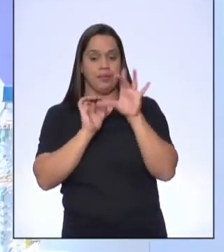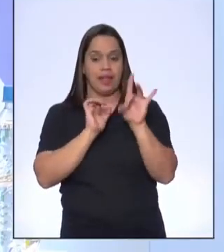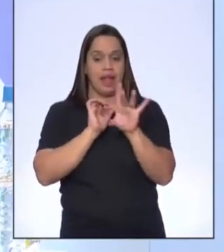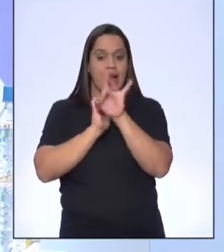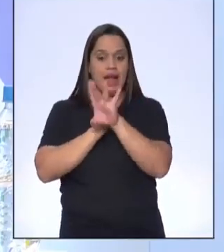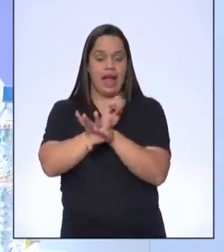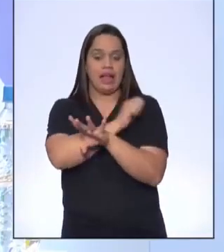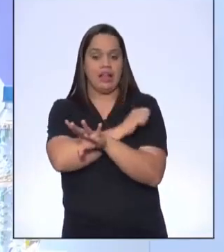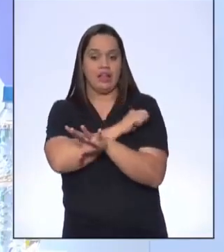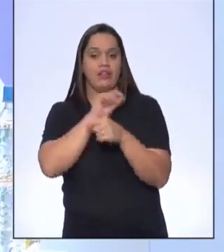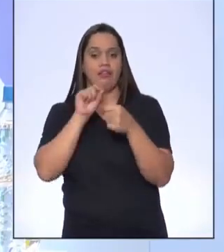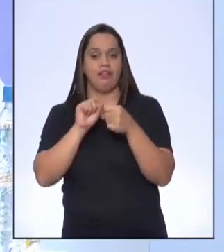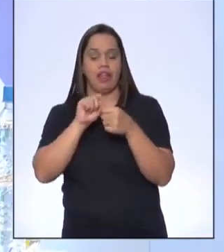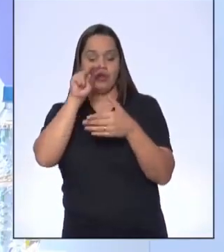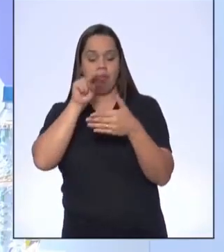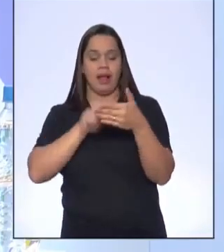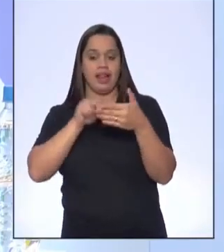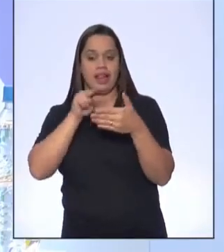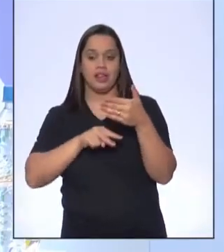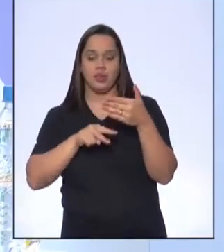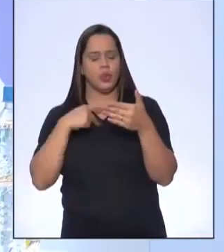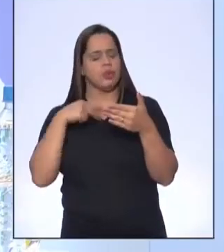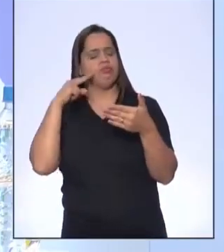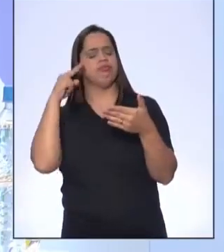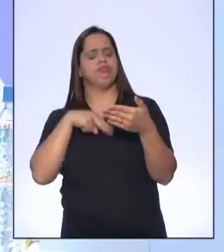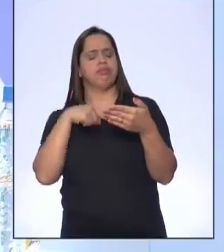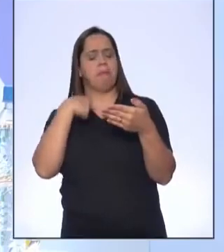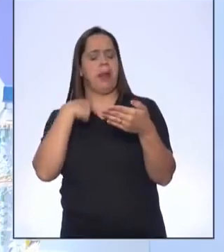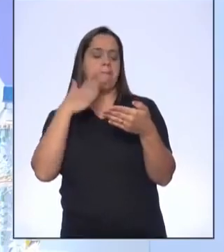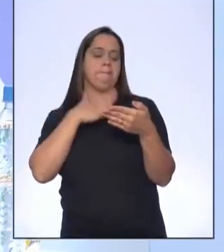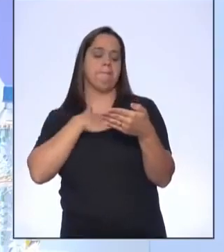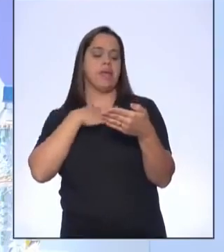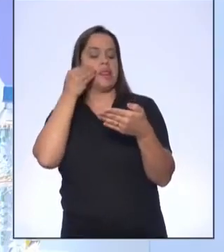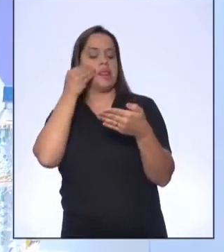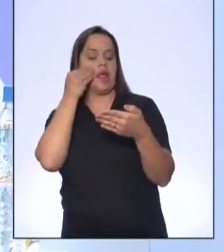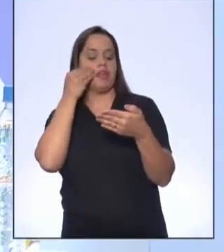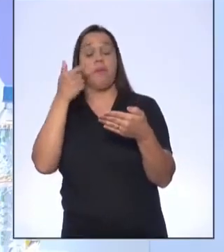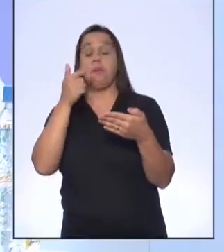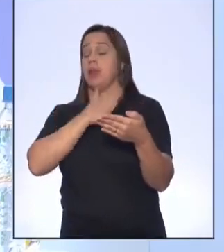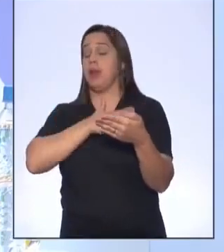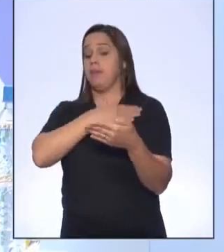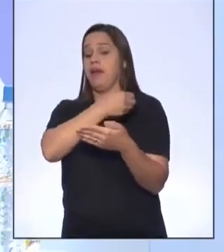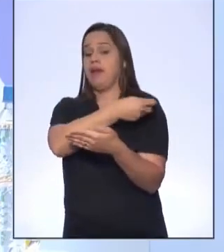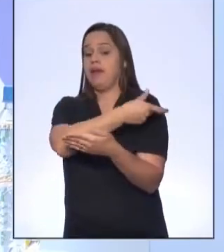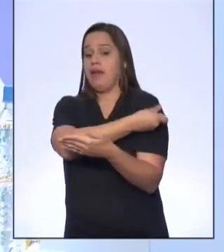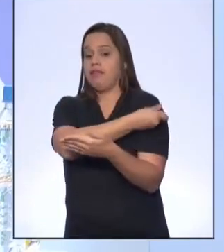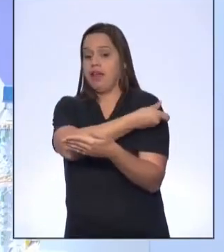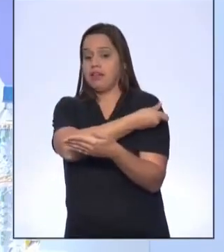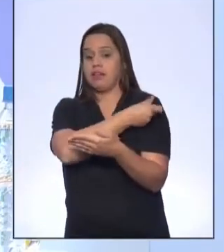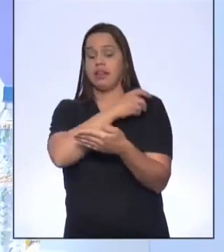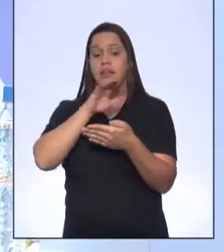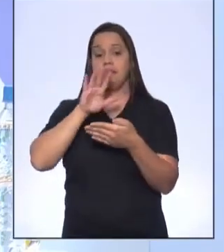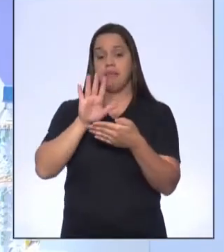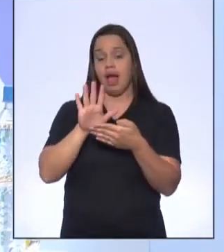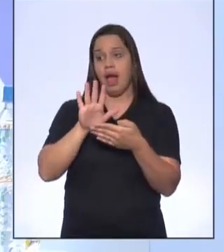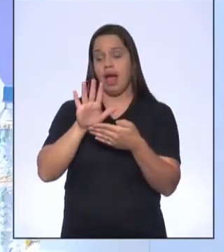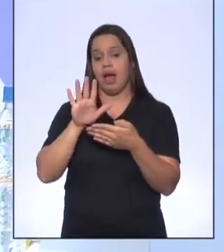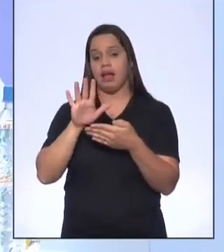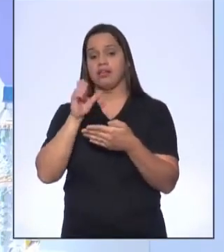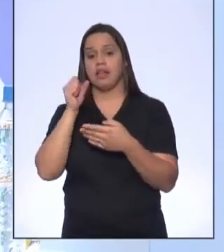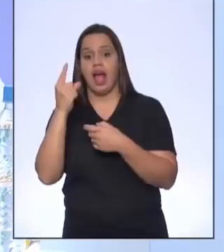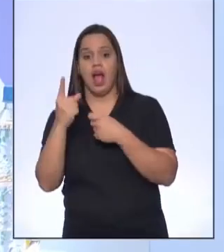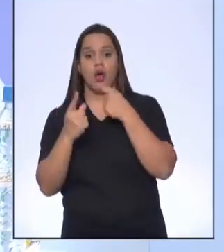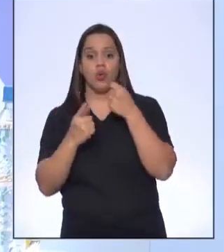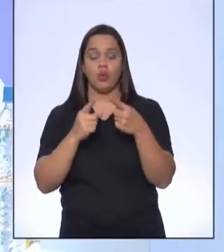fez uma leitura da imagem, porque, na verdade, ali aquela imagem é referente a um teste, mas alguns associaram a